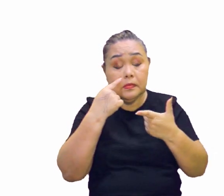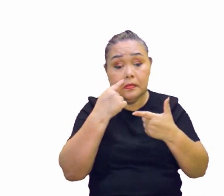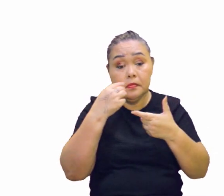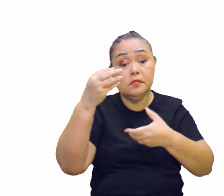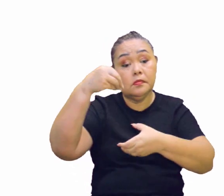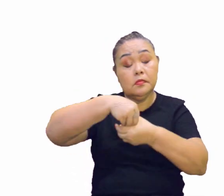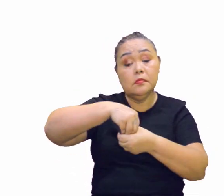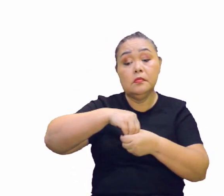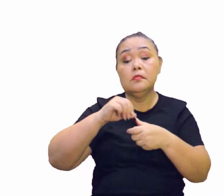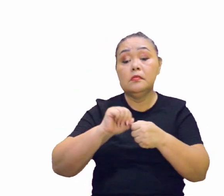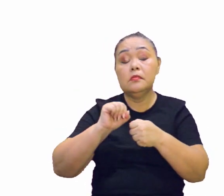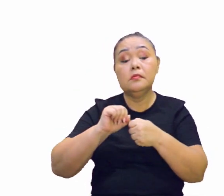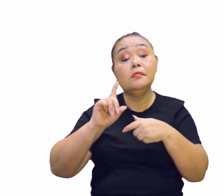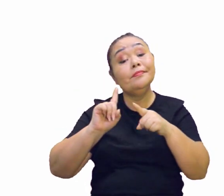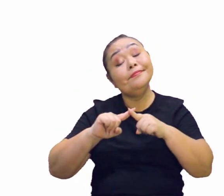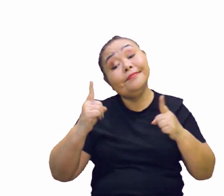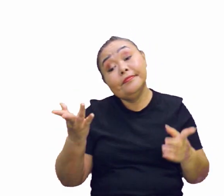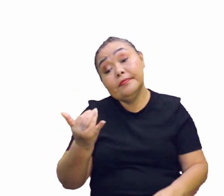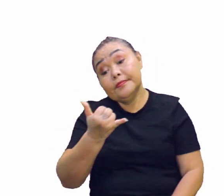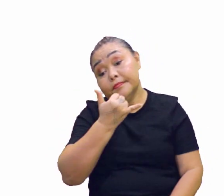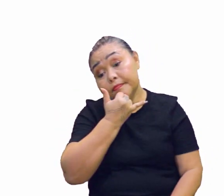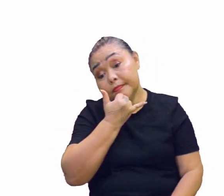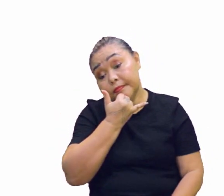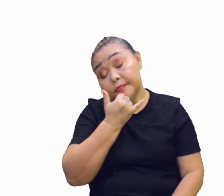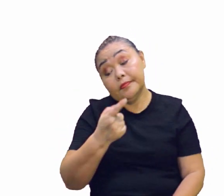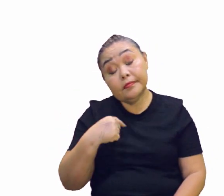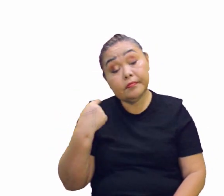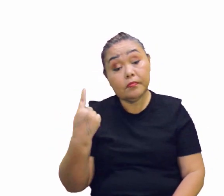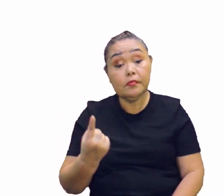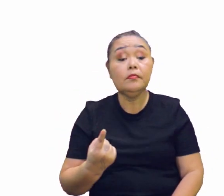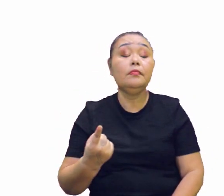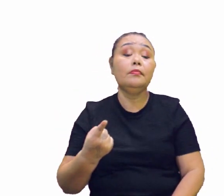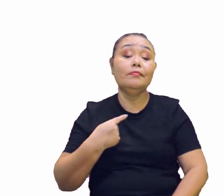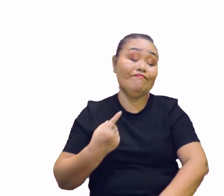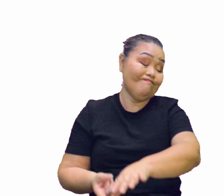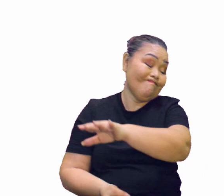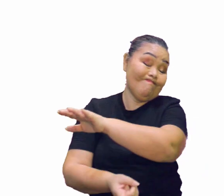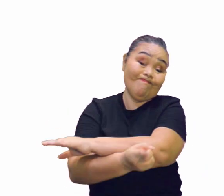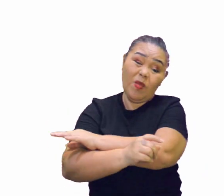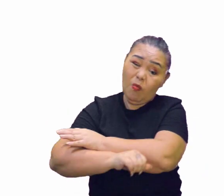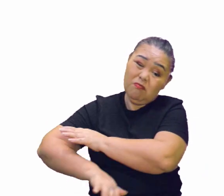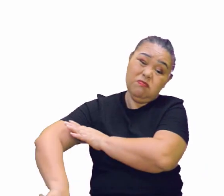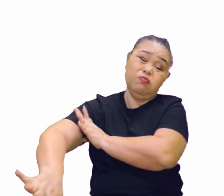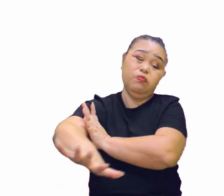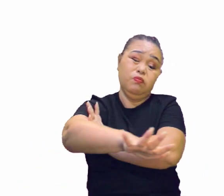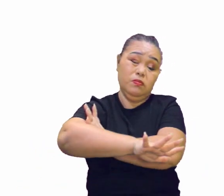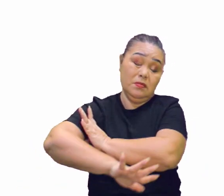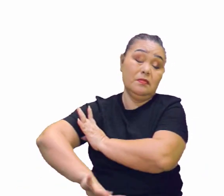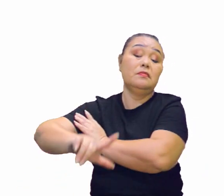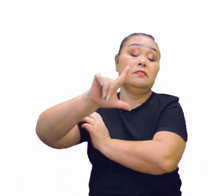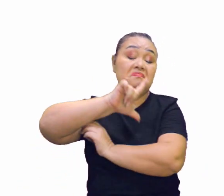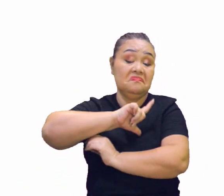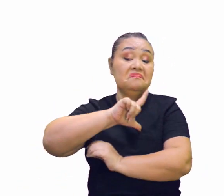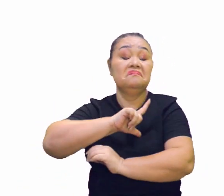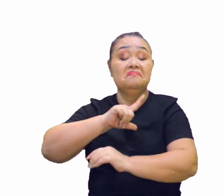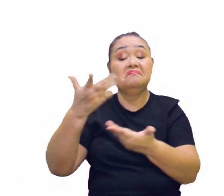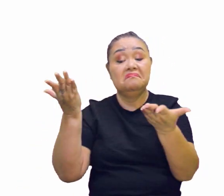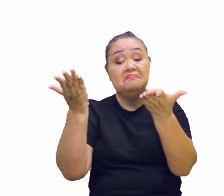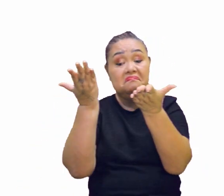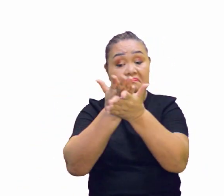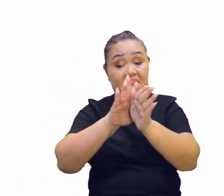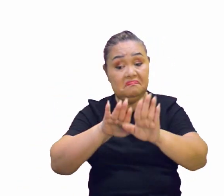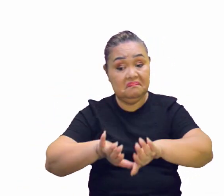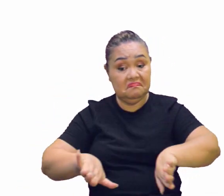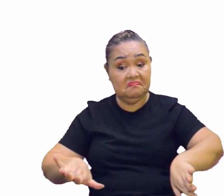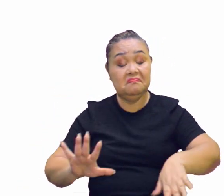faziam parte da superintendência. Só que, infelizmente, como nós falamos, a corrupção tomou conta e aí teve que o governo federal